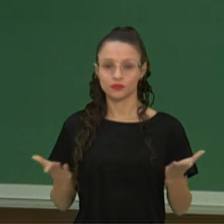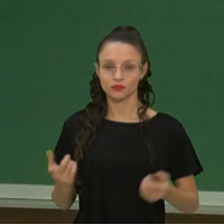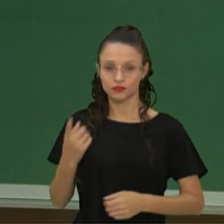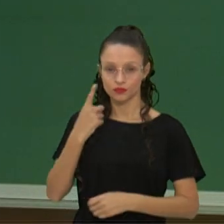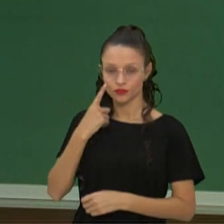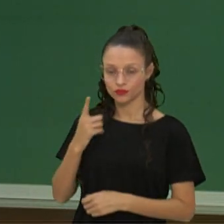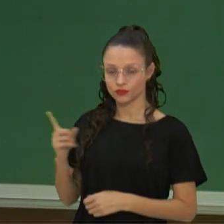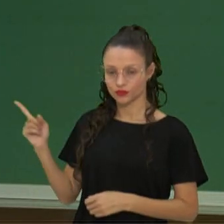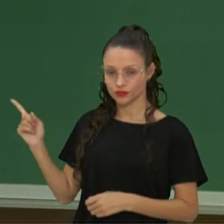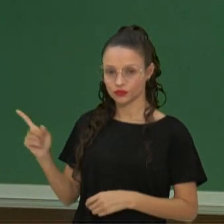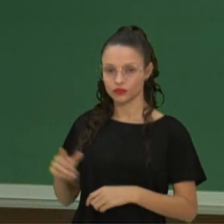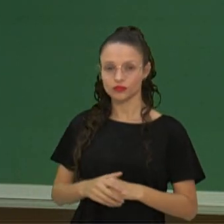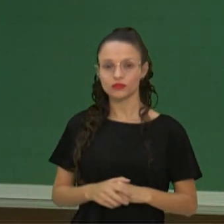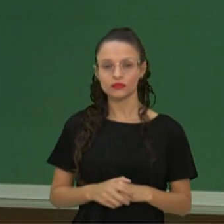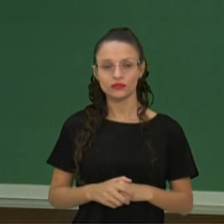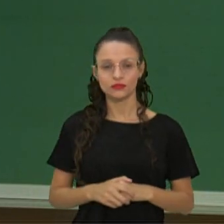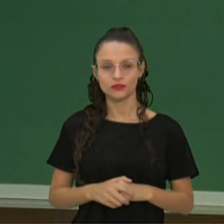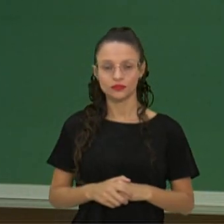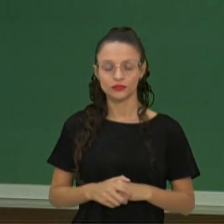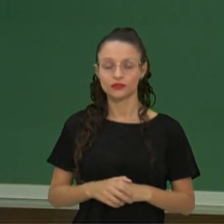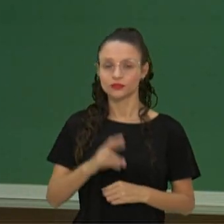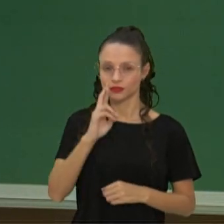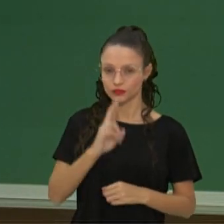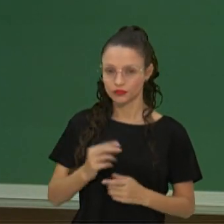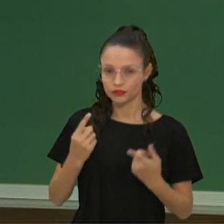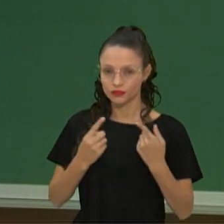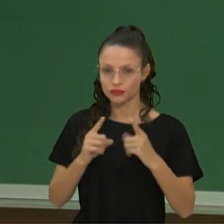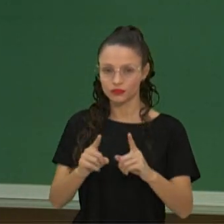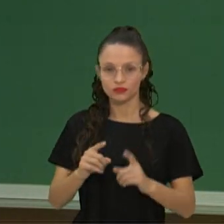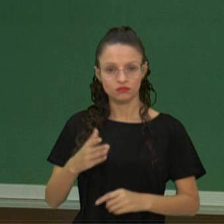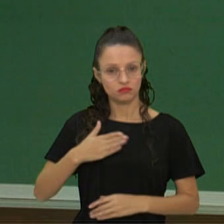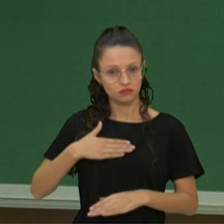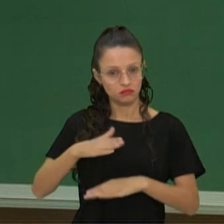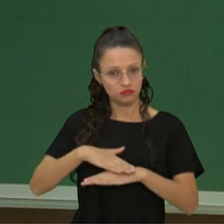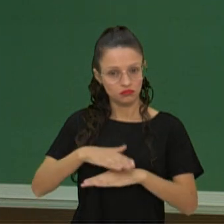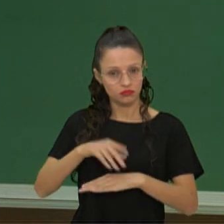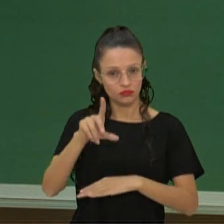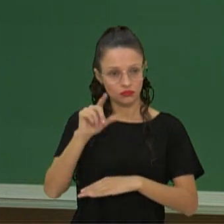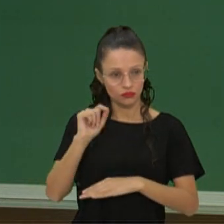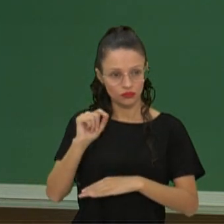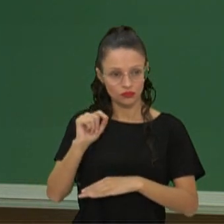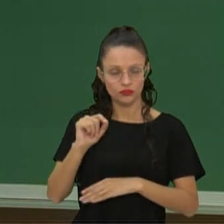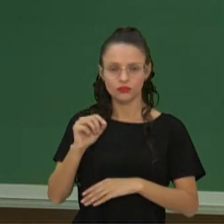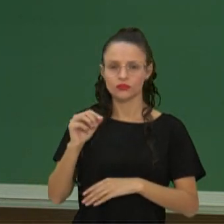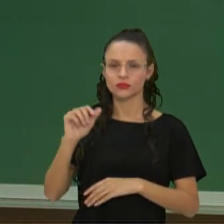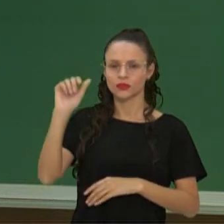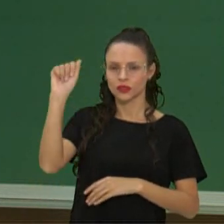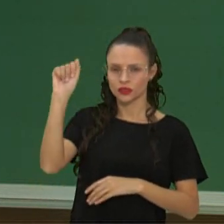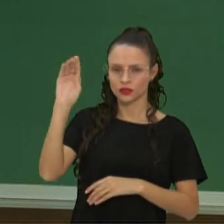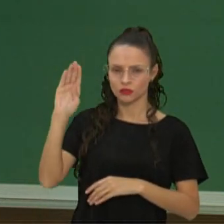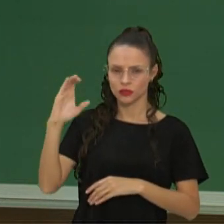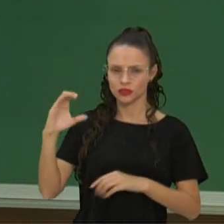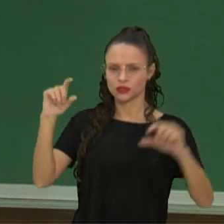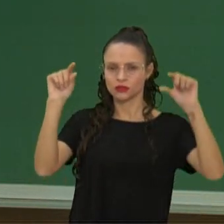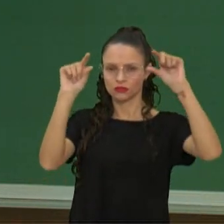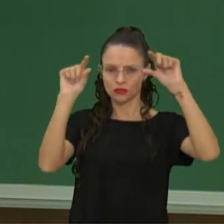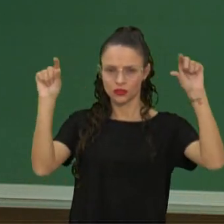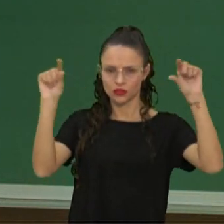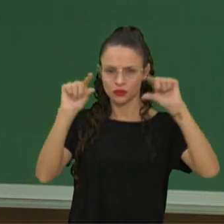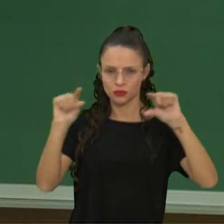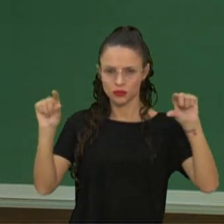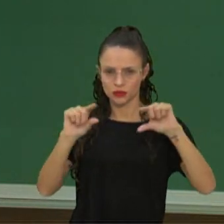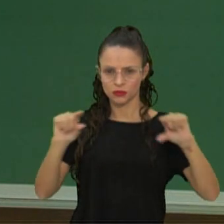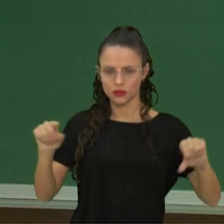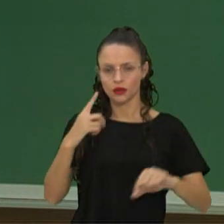olha só, pessoal. Vamos resolver esse desafio. Eu optei por armar os 3 polinômios um embaixo do outro, tá? Então, veja como eu